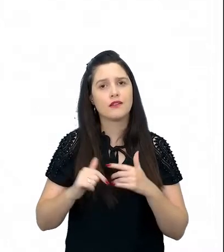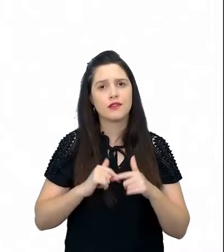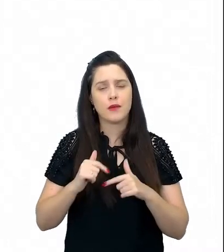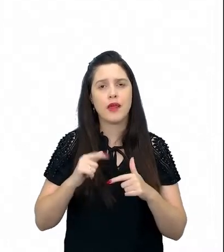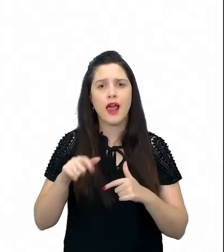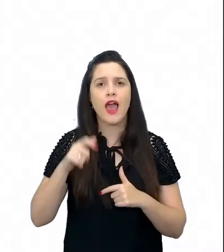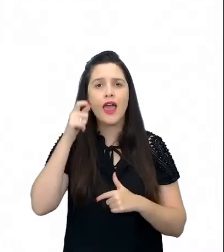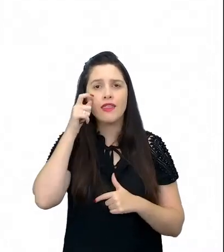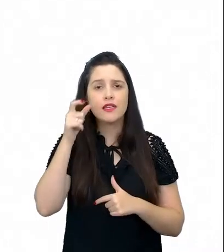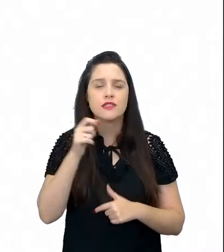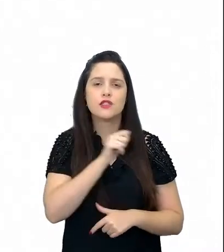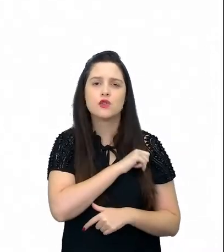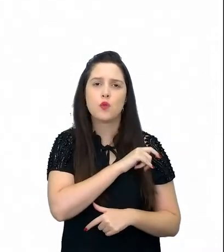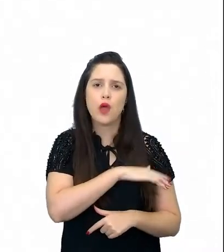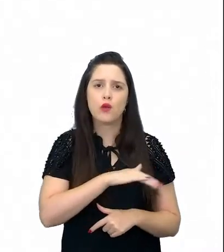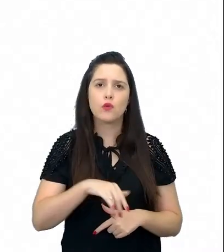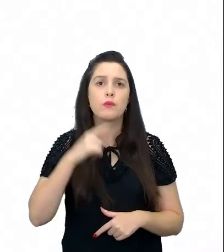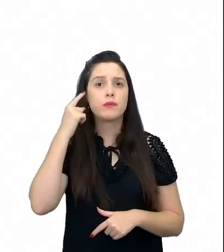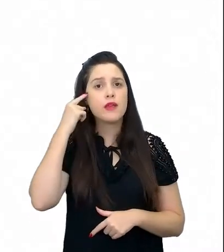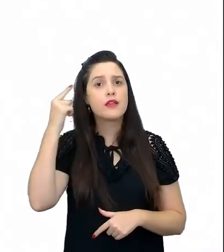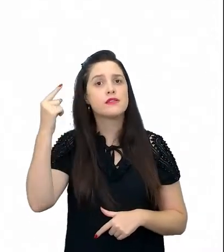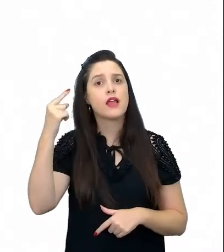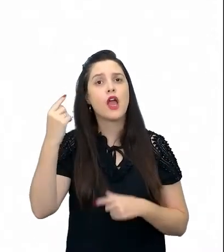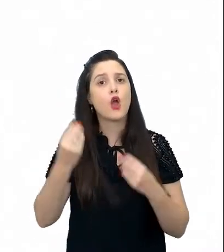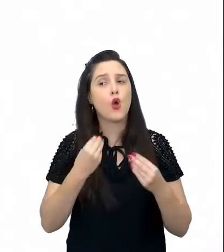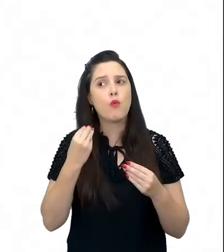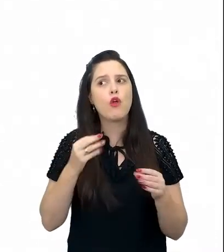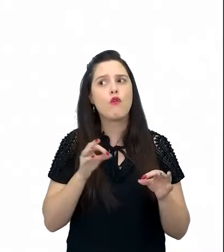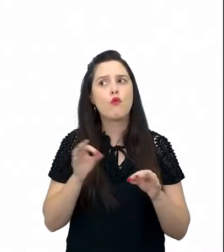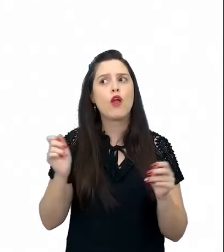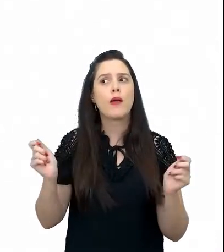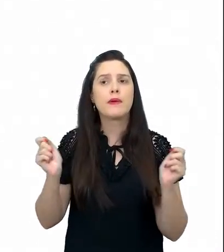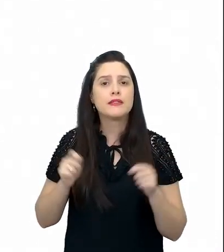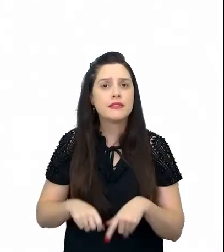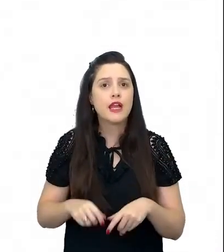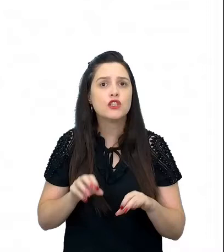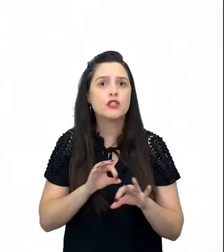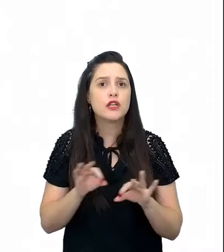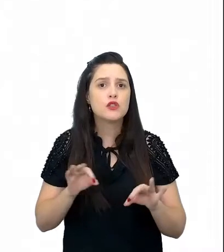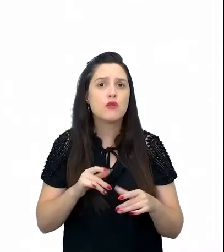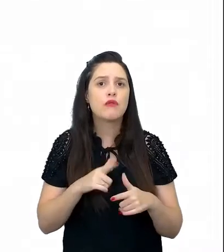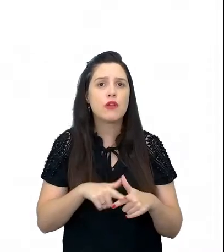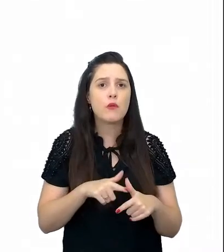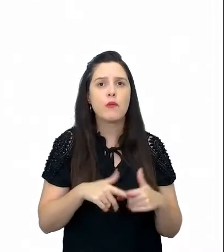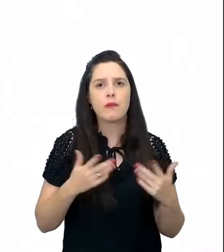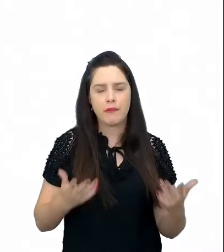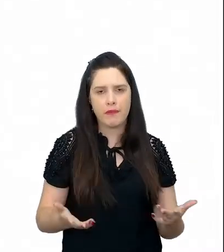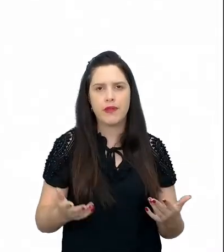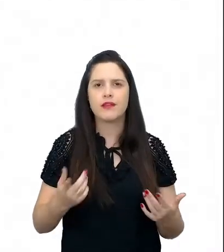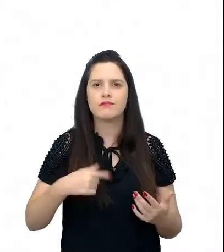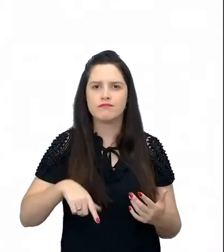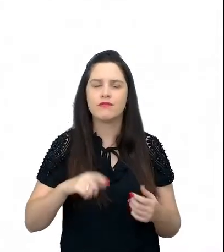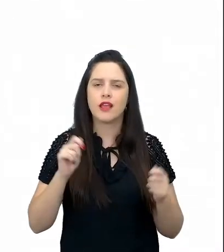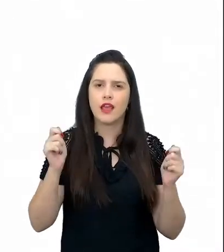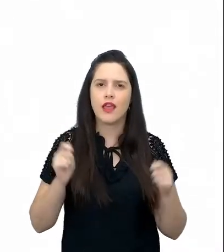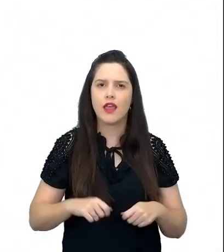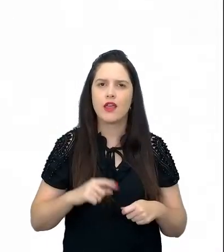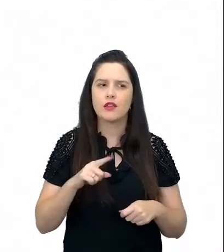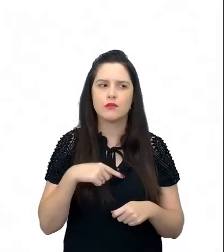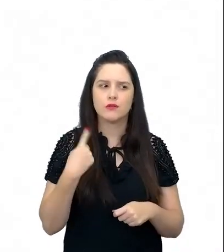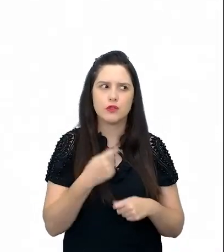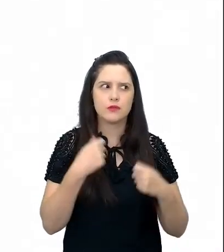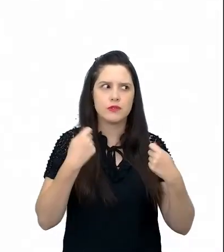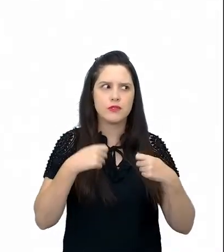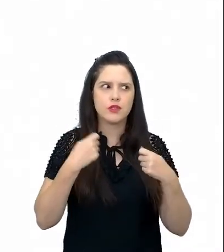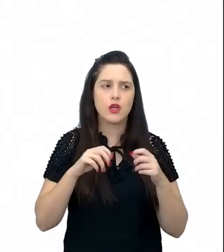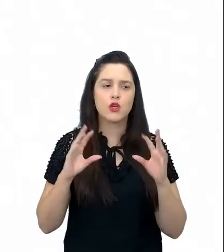interessante que o aluno entenda que a proporcionalidade vem junto com a razão e vem junto com a regra de três. São uma escala de conhecimento.